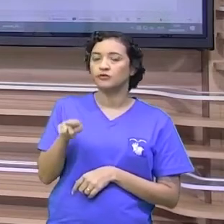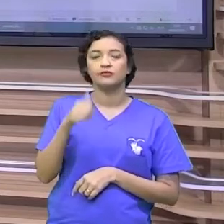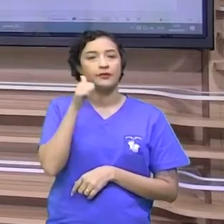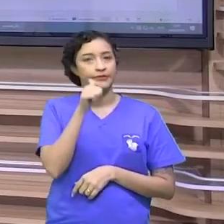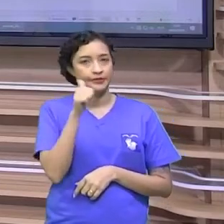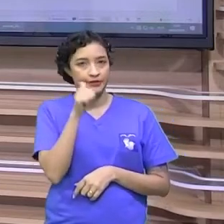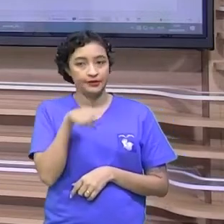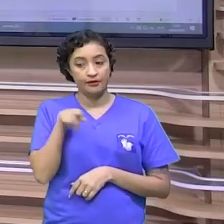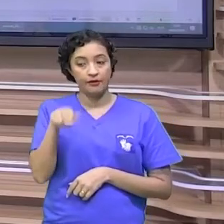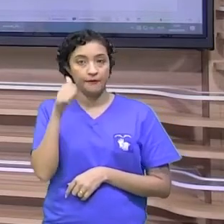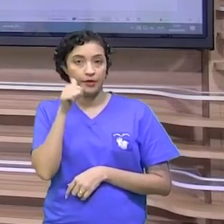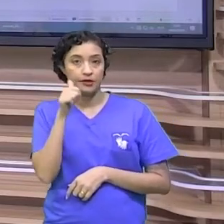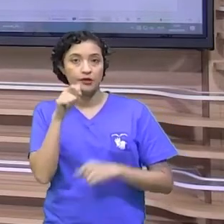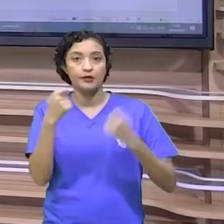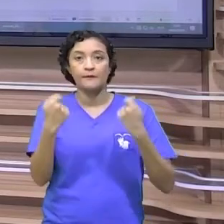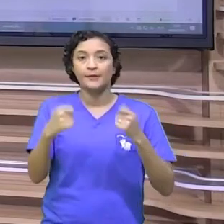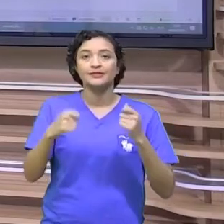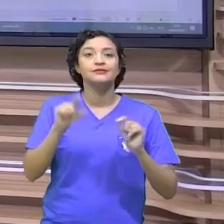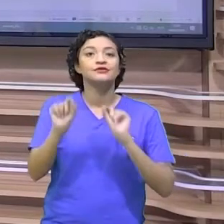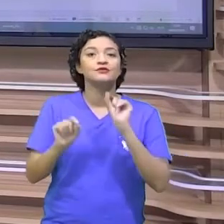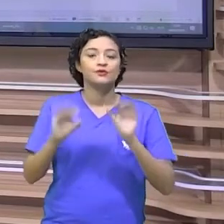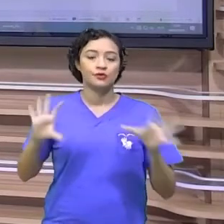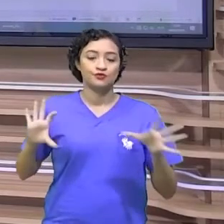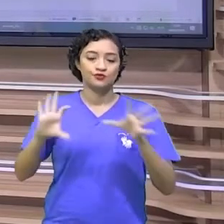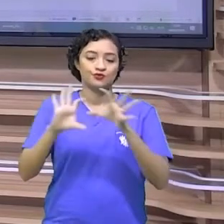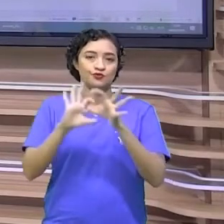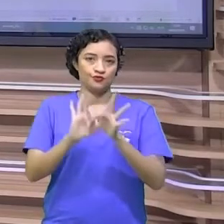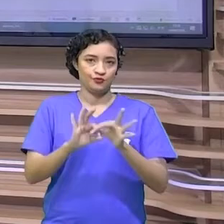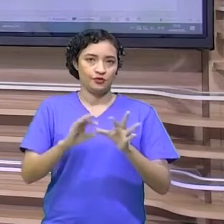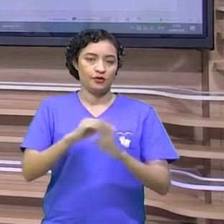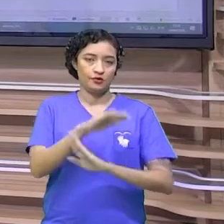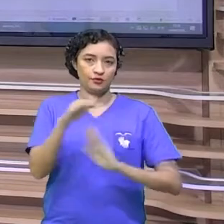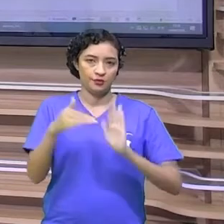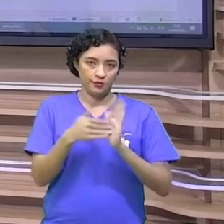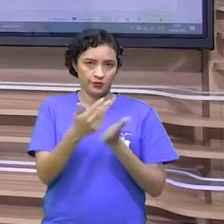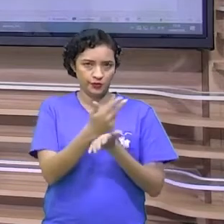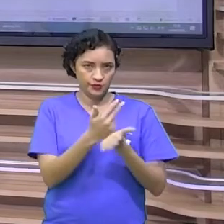nesse caso a Felícia vai ter que fazer o quê? Composição de figuras